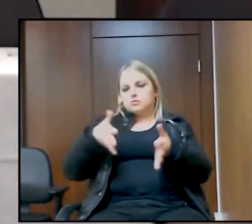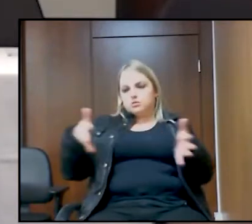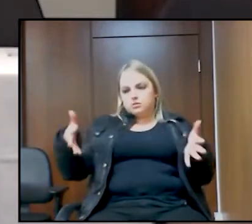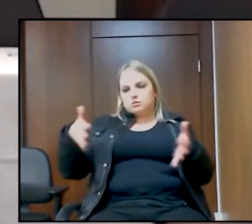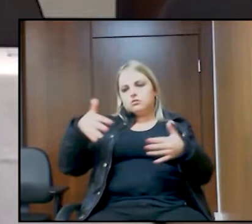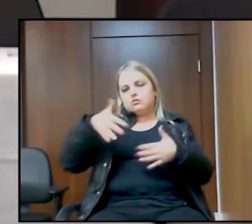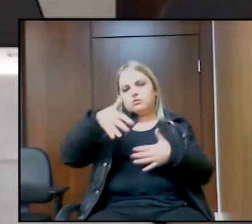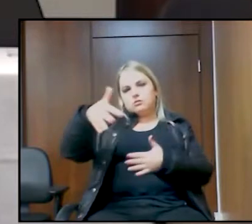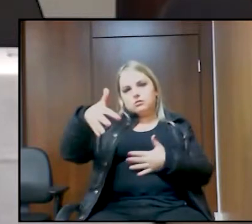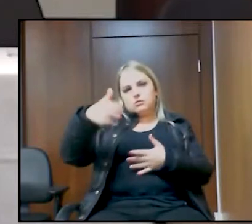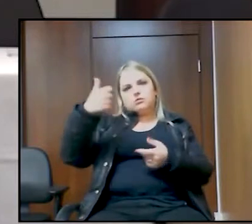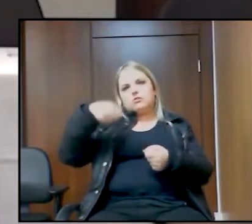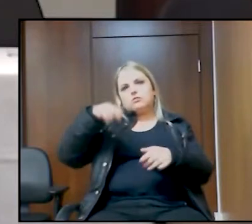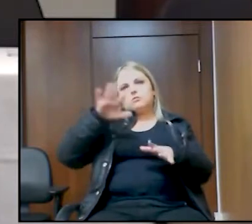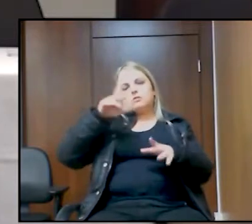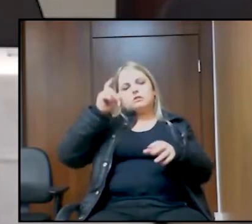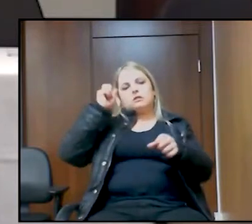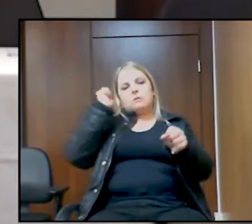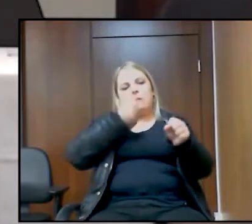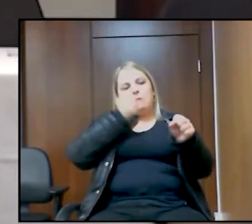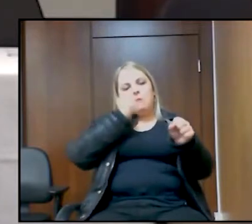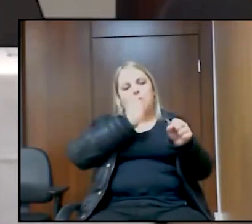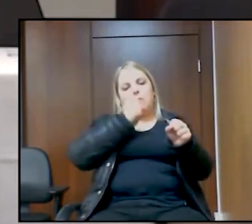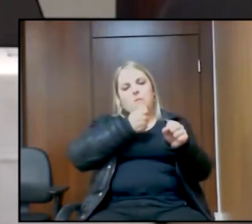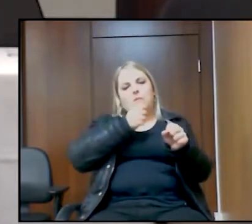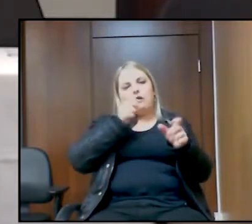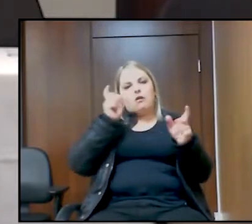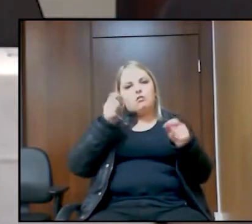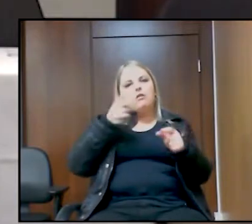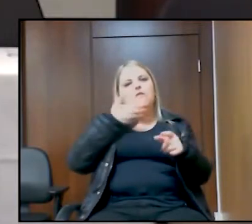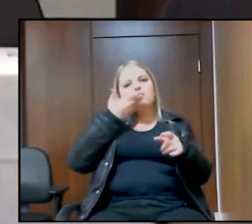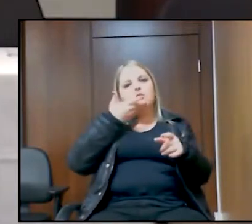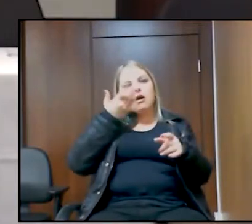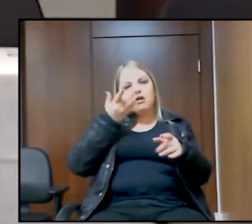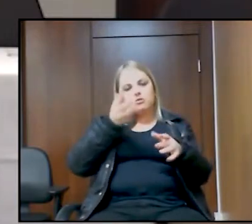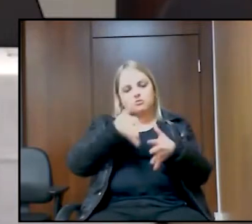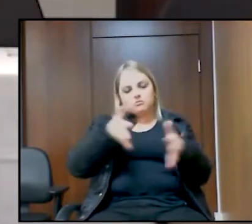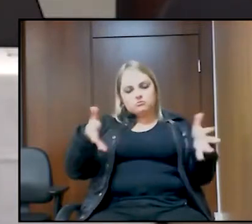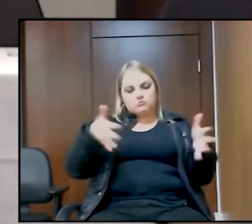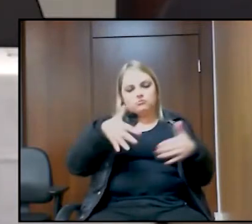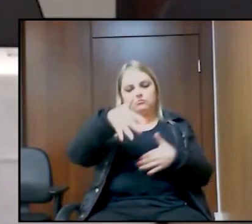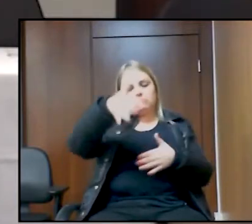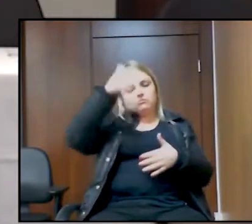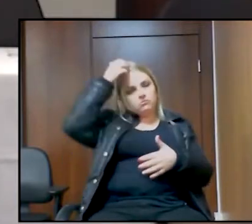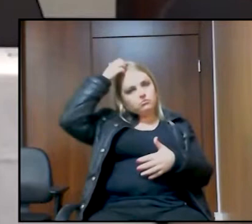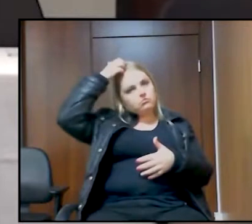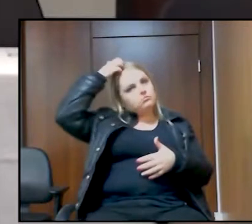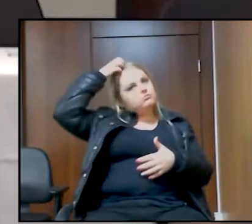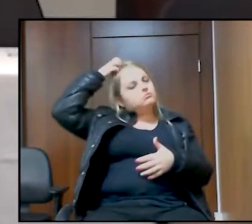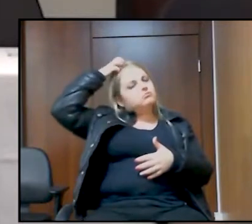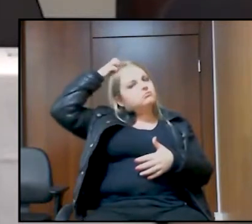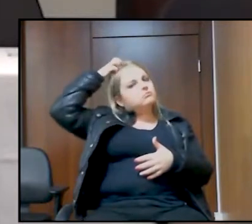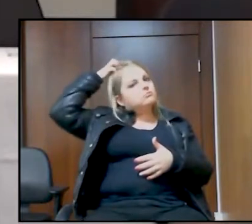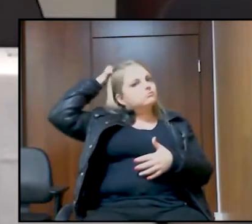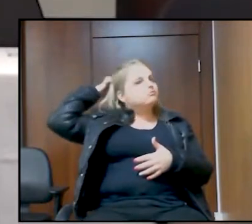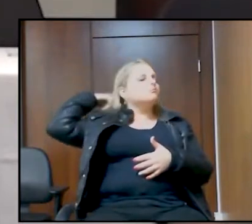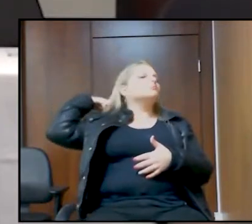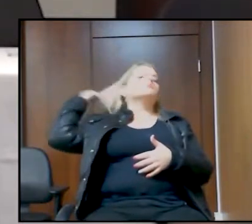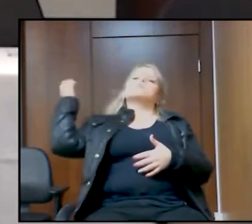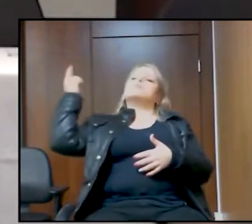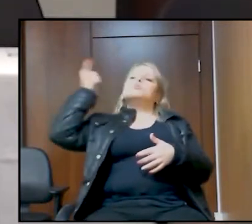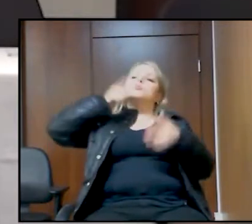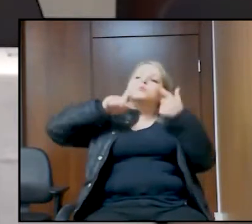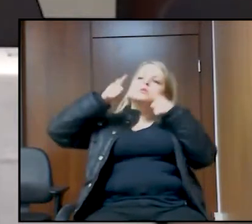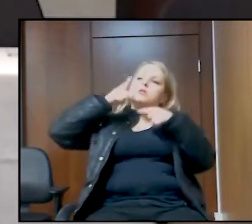muita quebra-quebra, o banheiro, a largura das portas e coisas assim. E aí avançamos nisso,